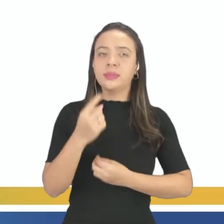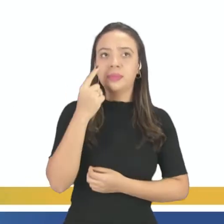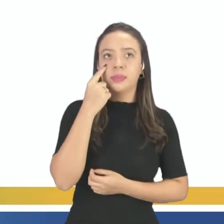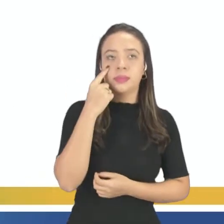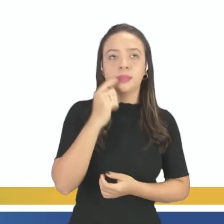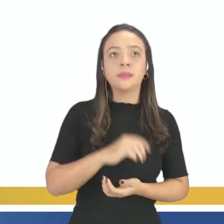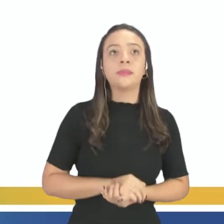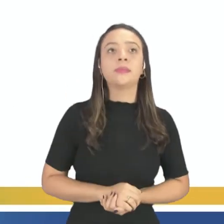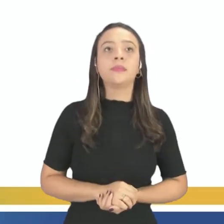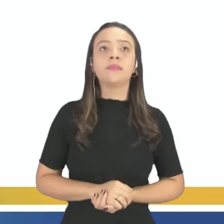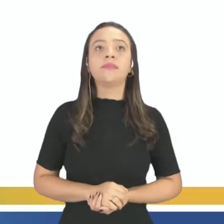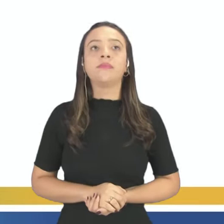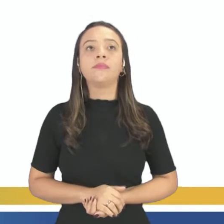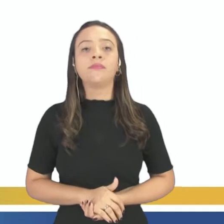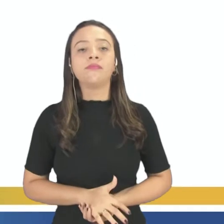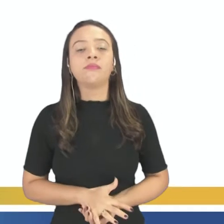aí, ó.